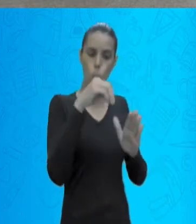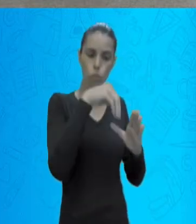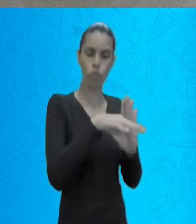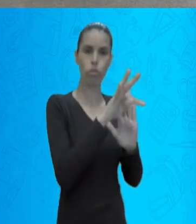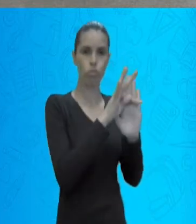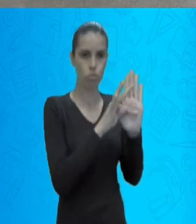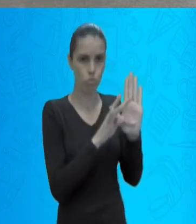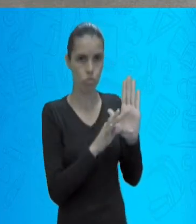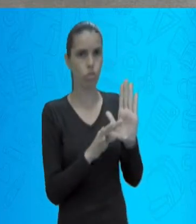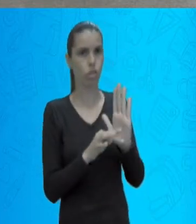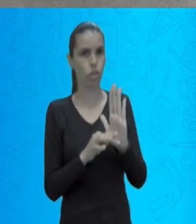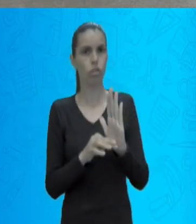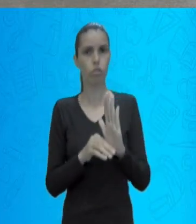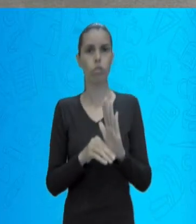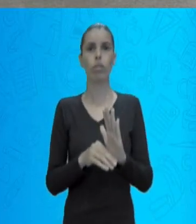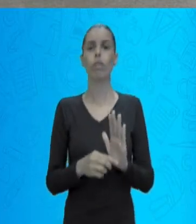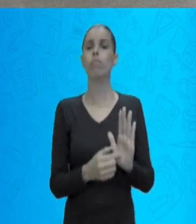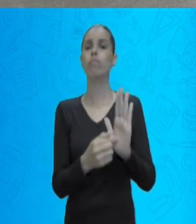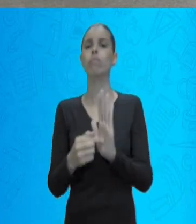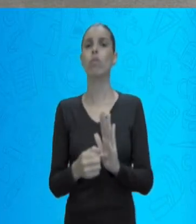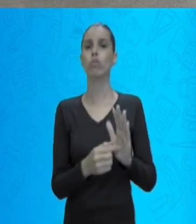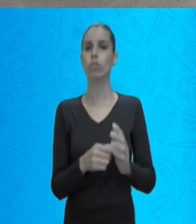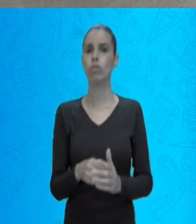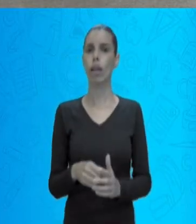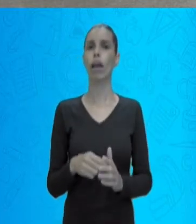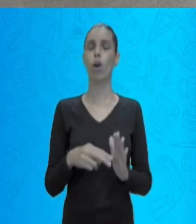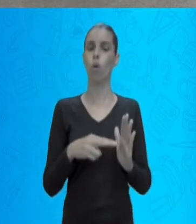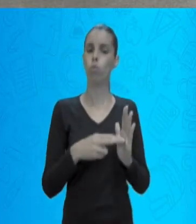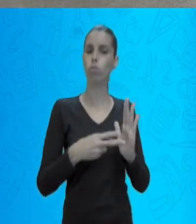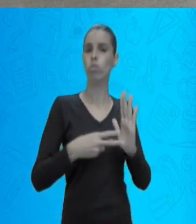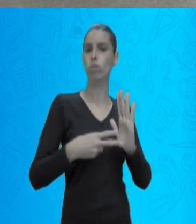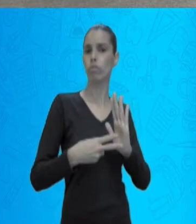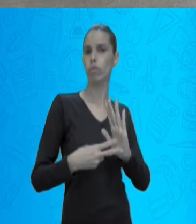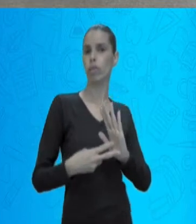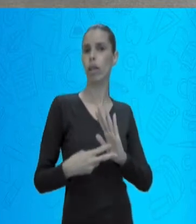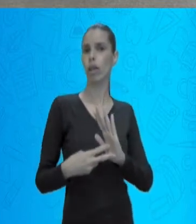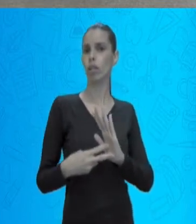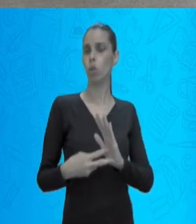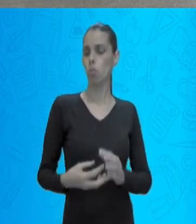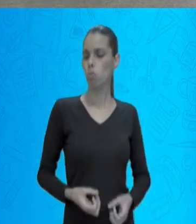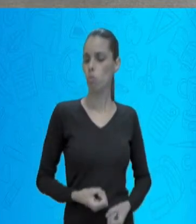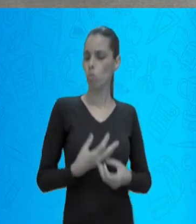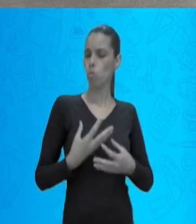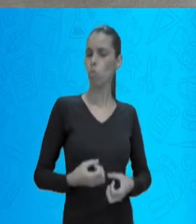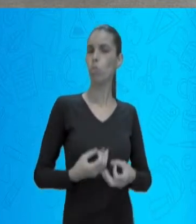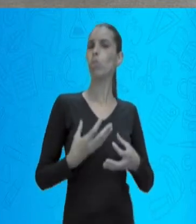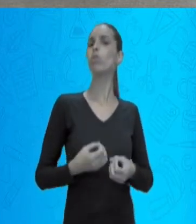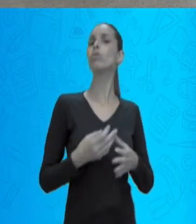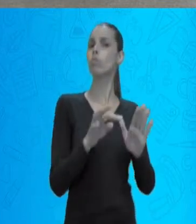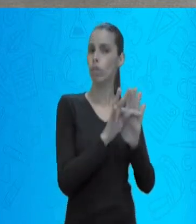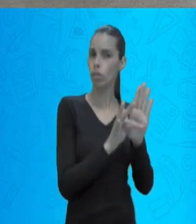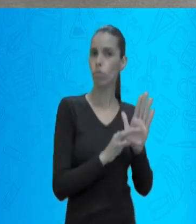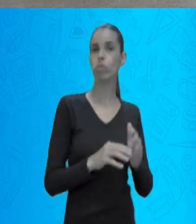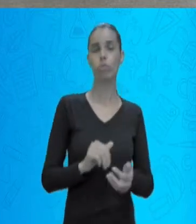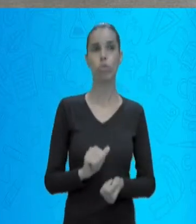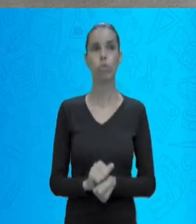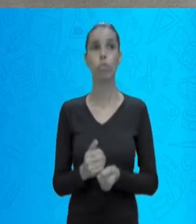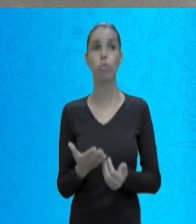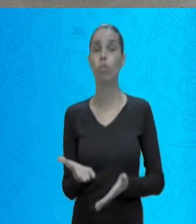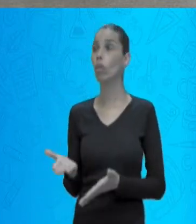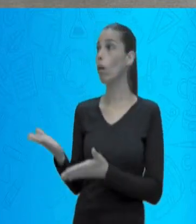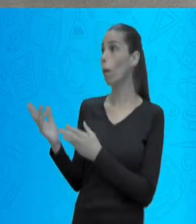que eu quero dizer com aquilo? Vamos ver um exemplo. Aqui uma imagem, essa imagem é muito legal da gente falar. Por